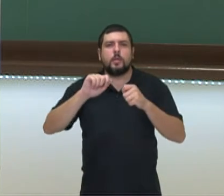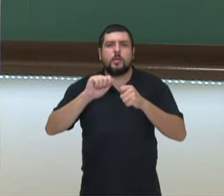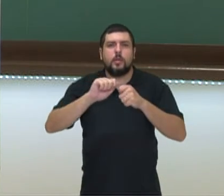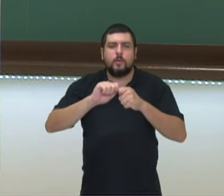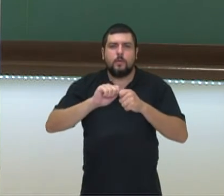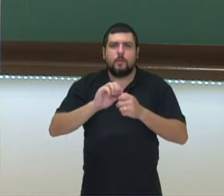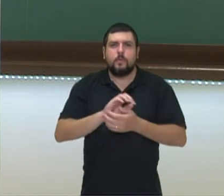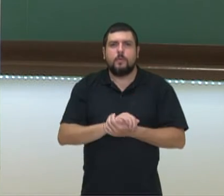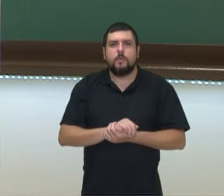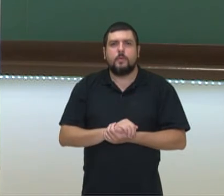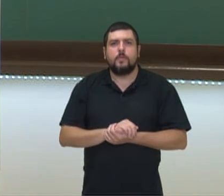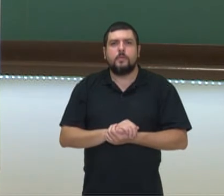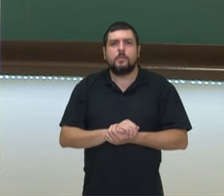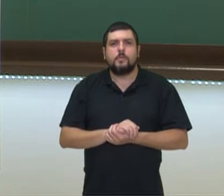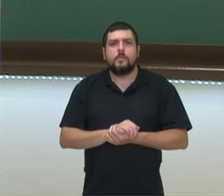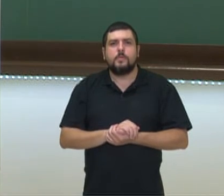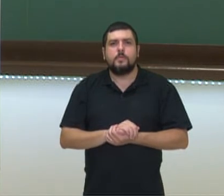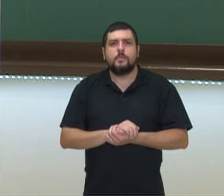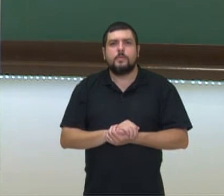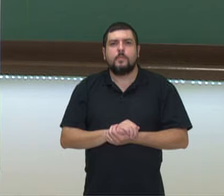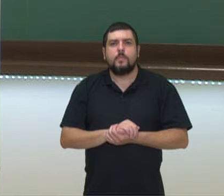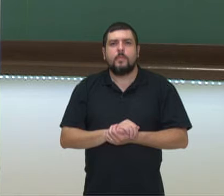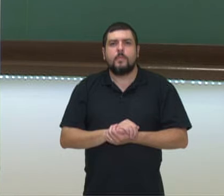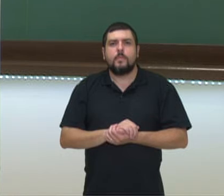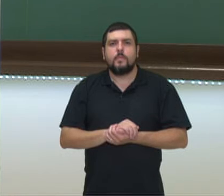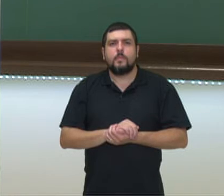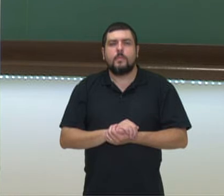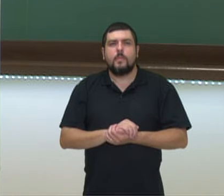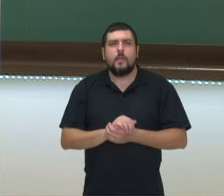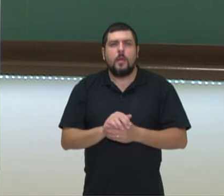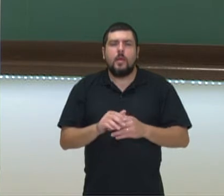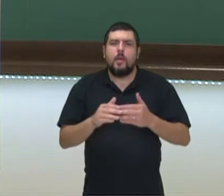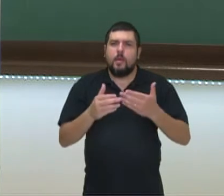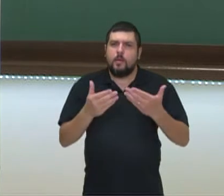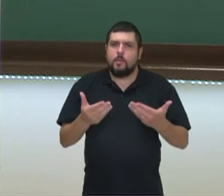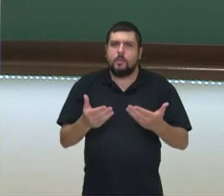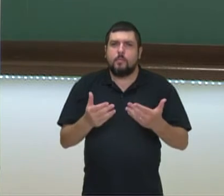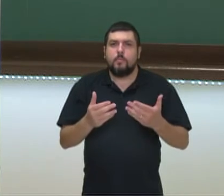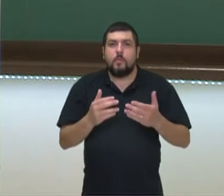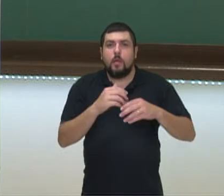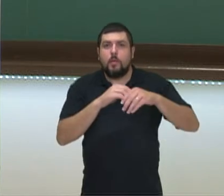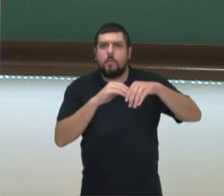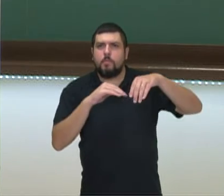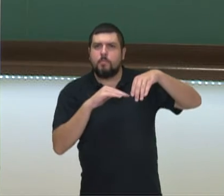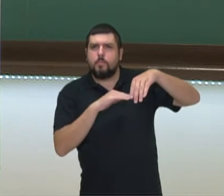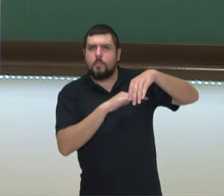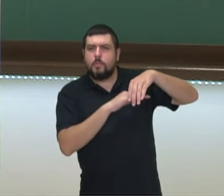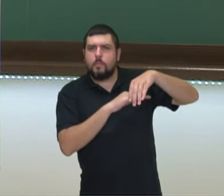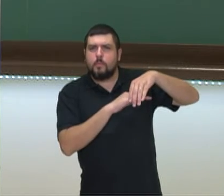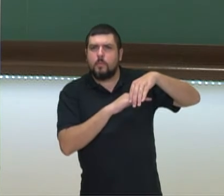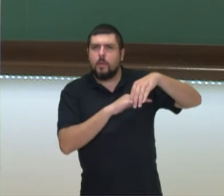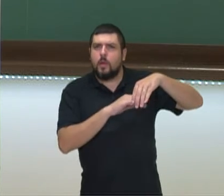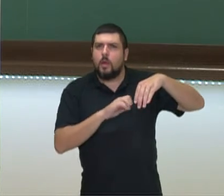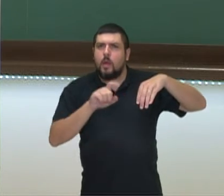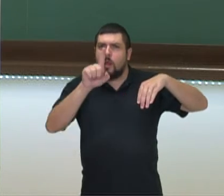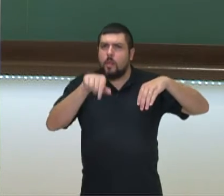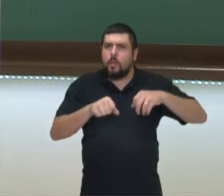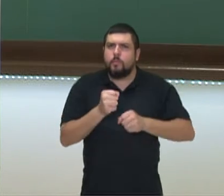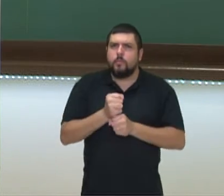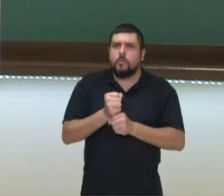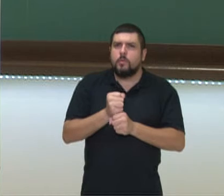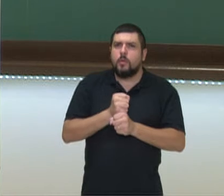provavelmente um ritual. Então, quando a gente olha, né, aquela parede da caverna, 5.000 a.C., então ela tem aí pelo